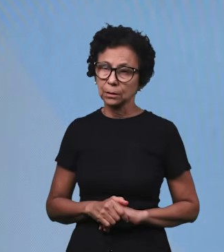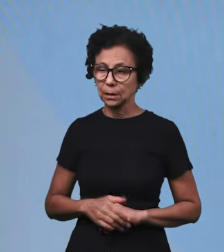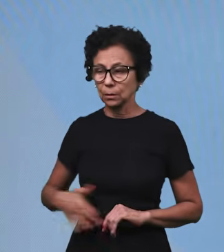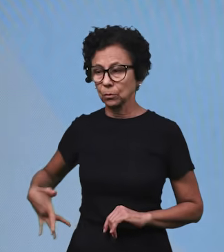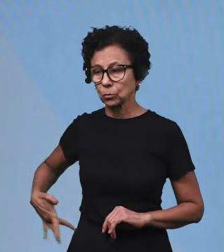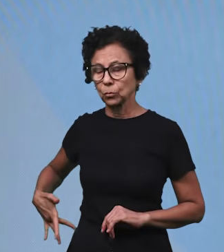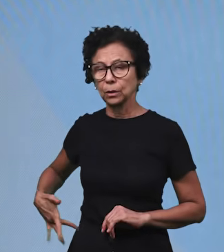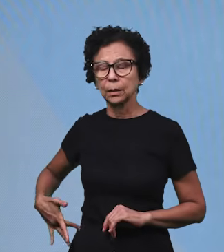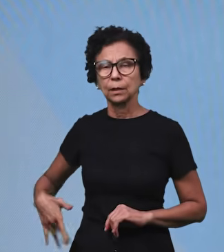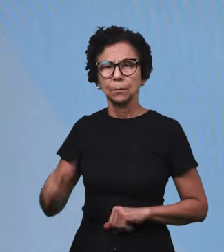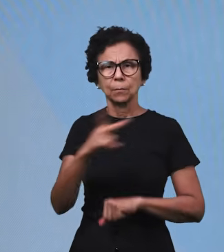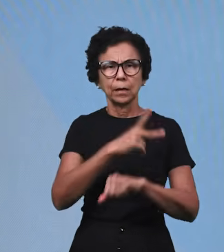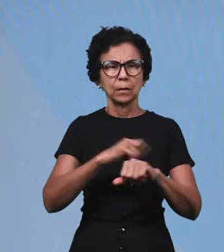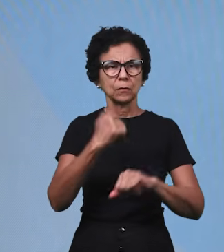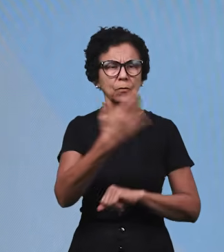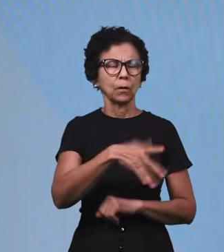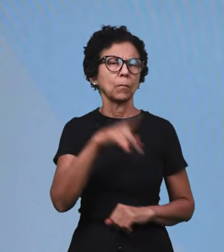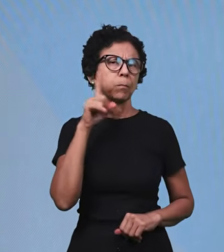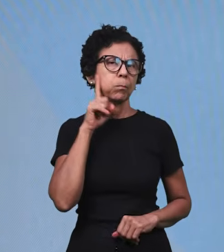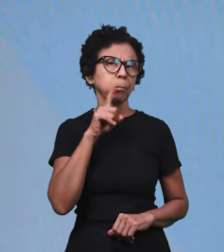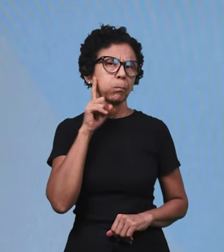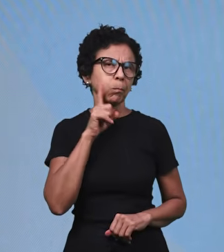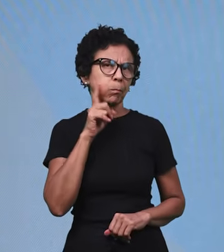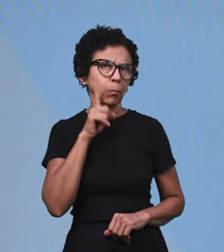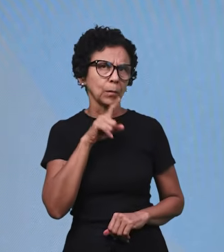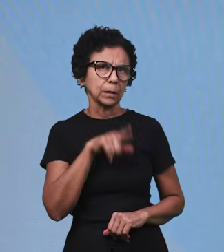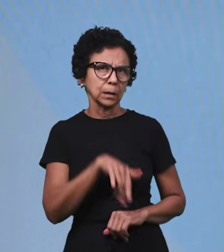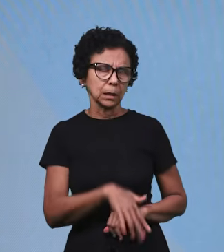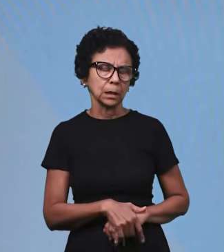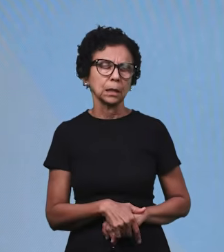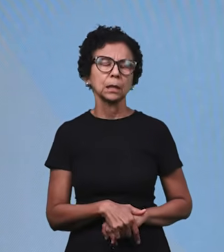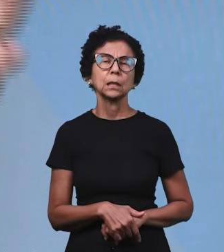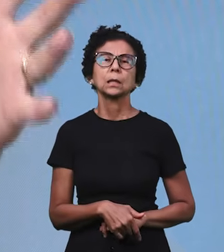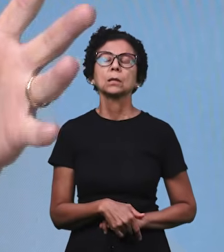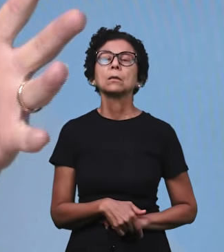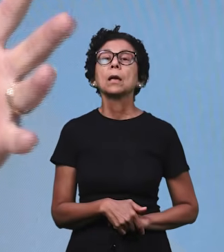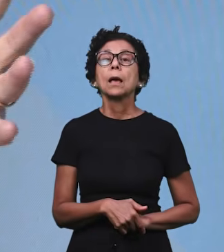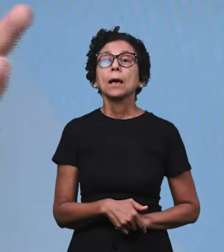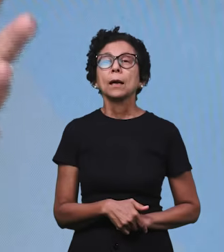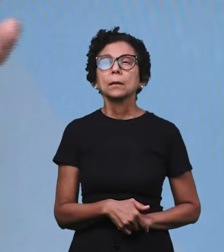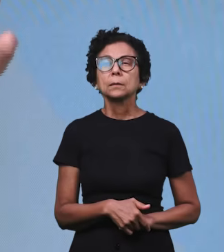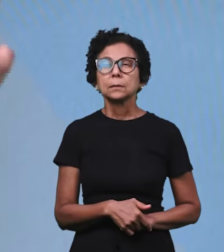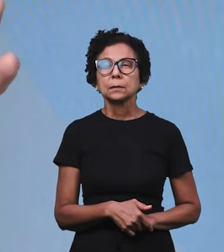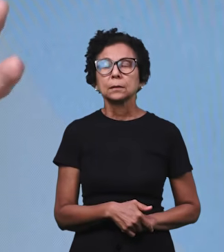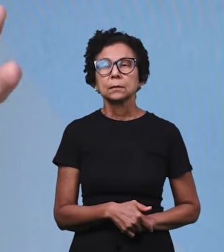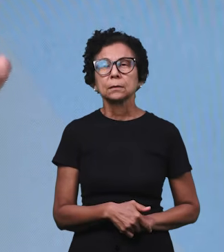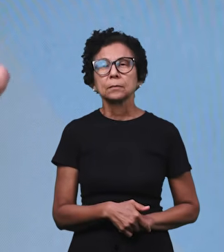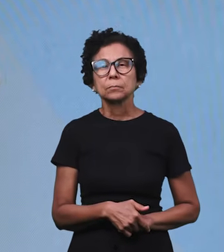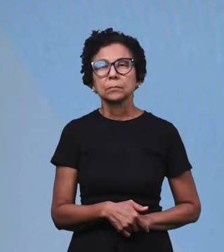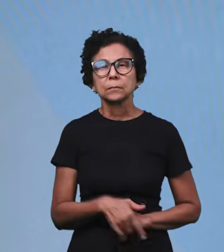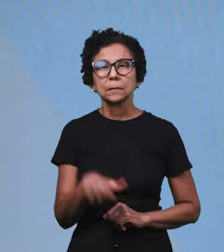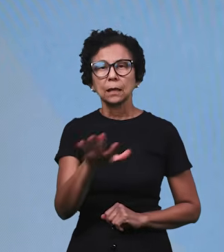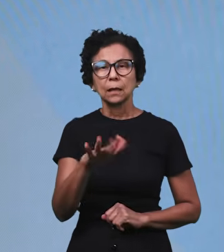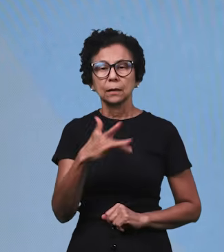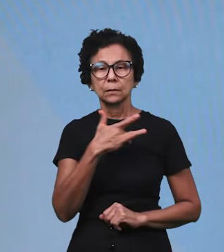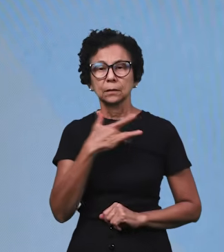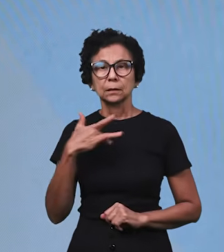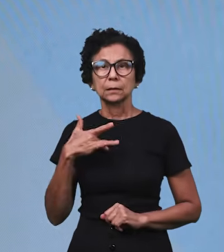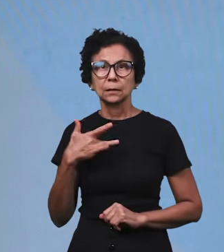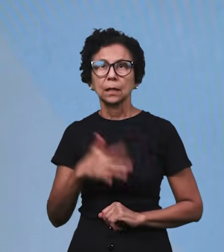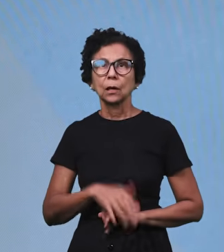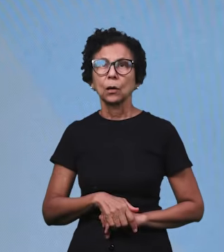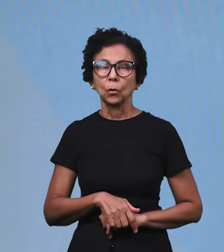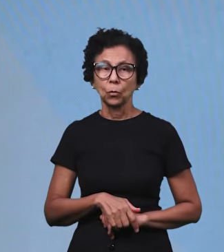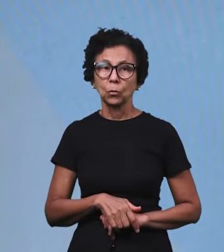Nos Estados Unidos, onde eles têm um registro de dados muito grande em saúde, já é